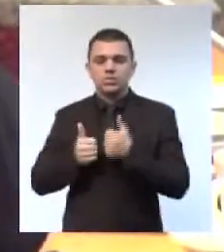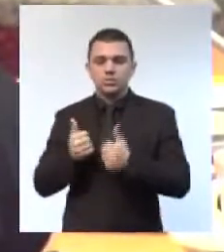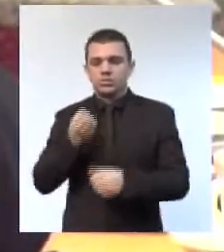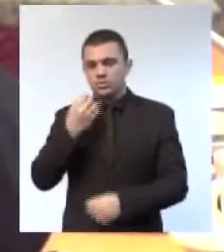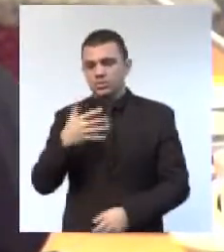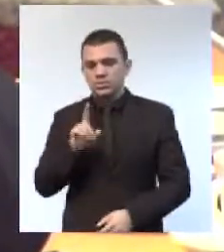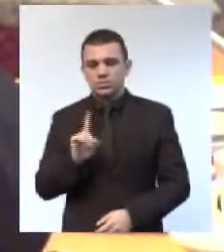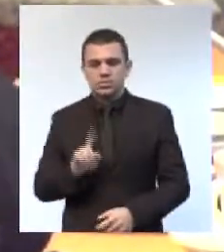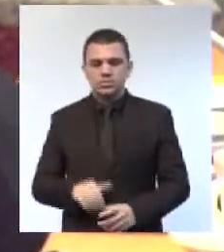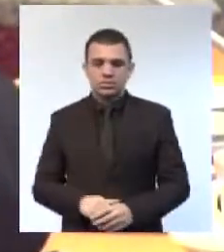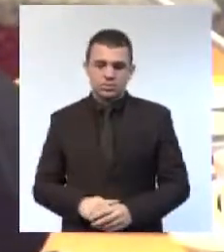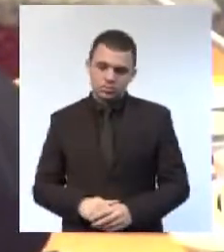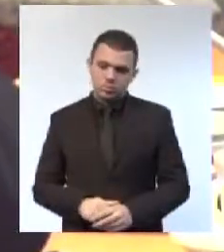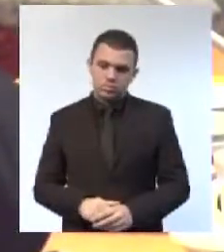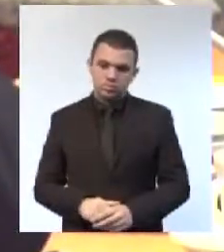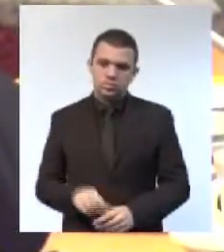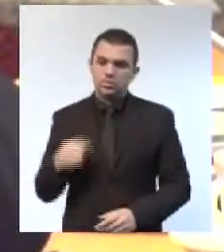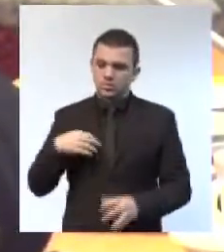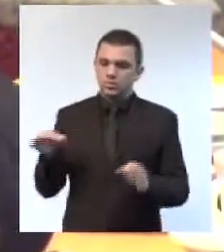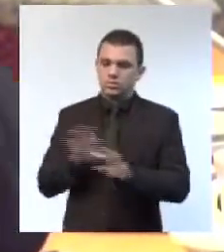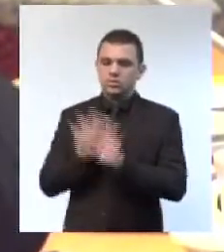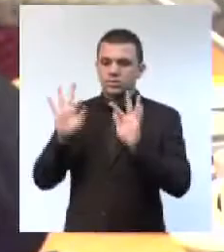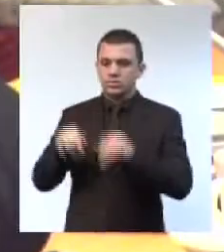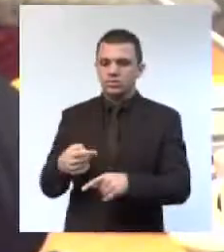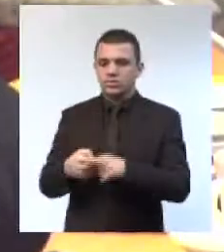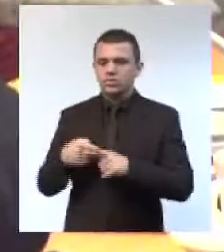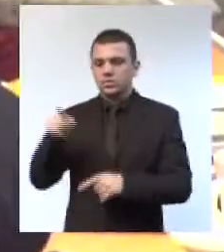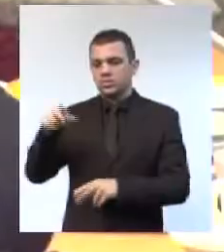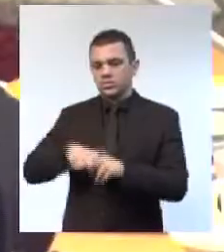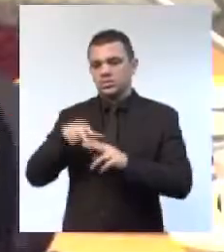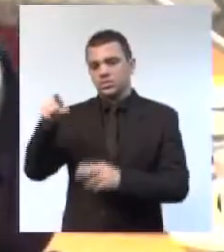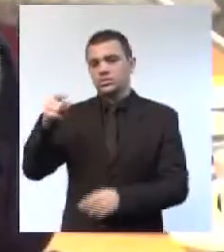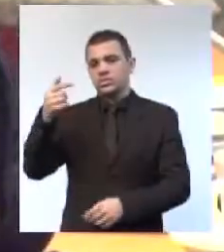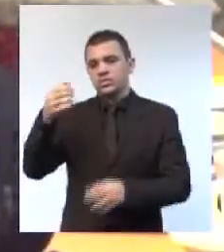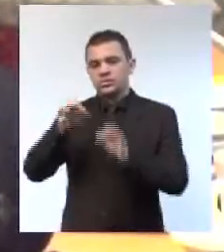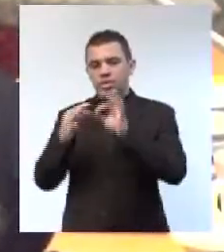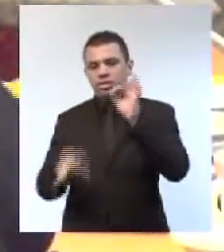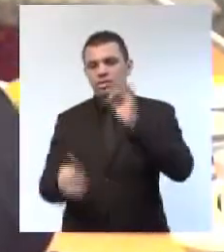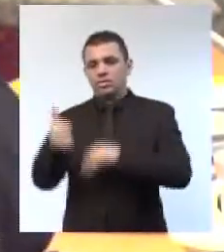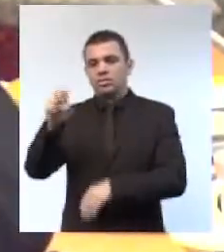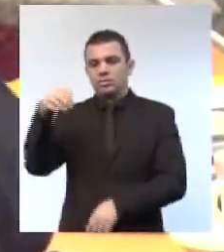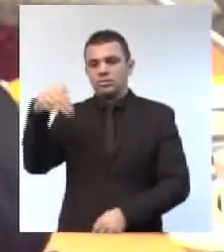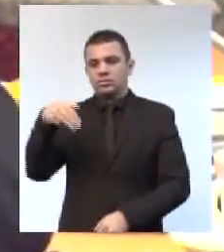passou 15 minutos falando agora no meu nome, eu só quero finalizar, por favor.